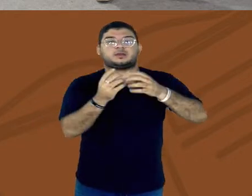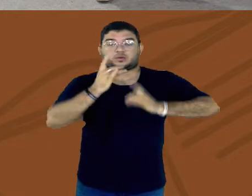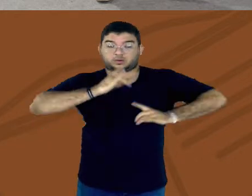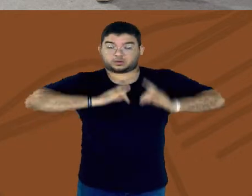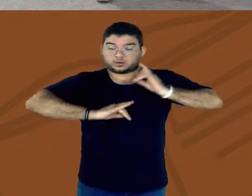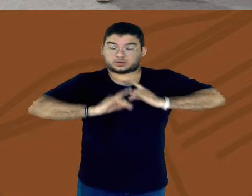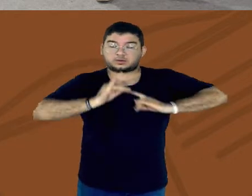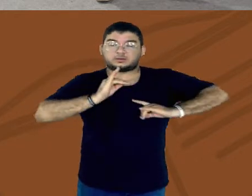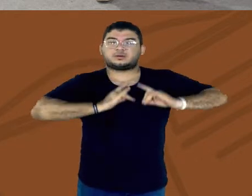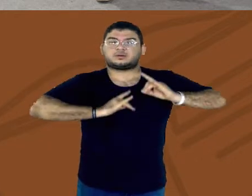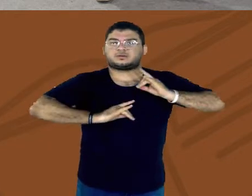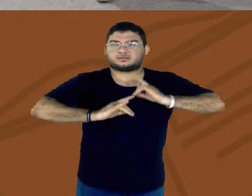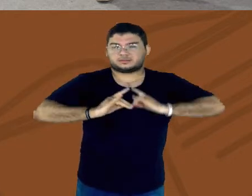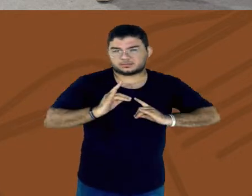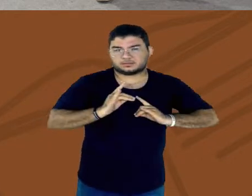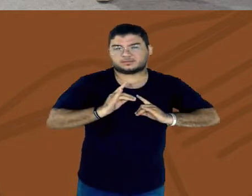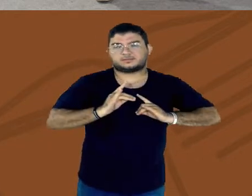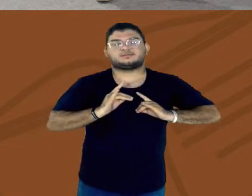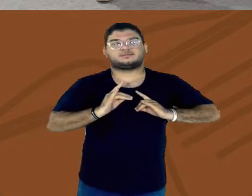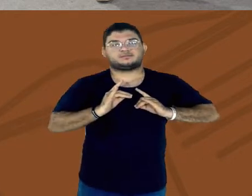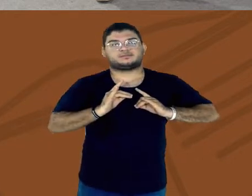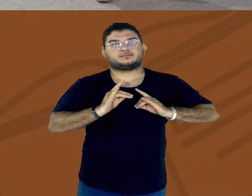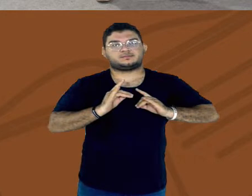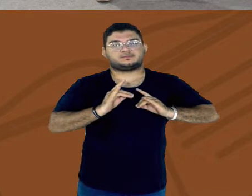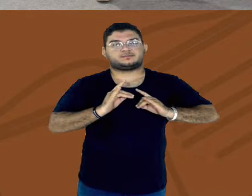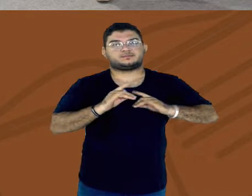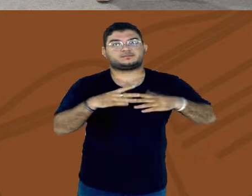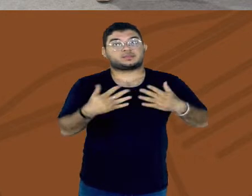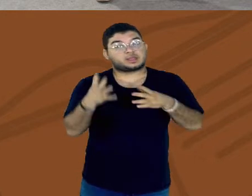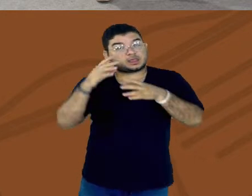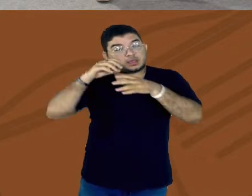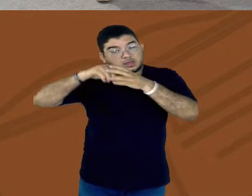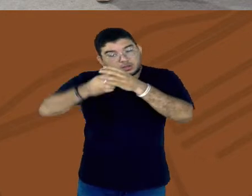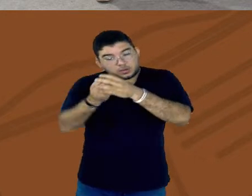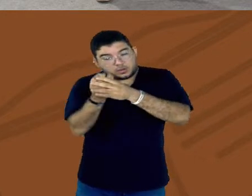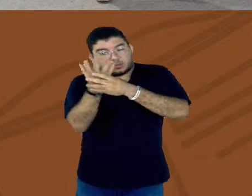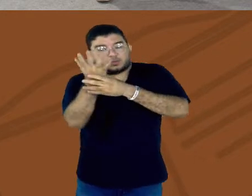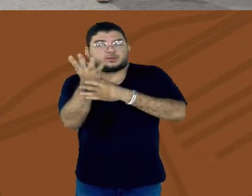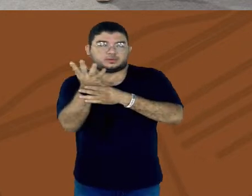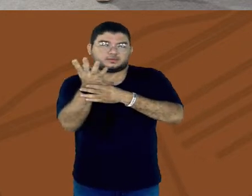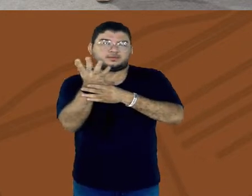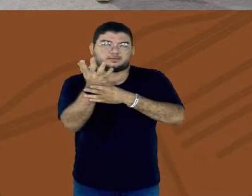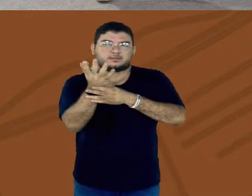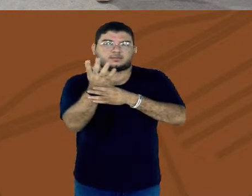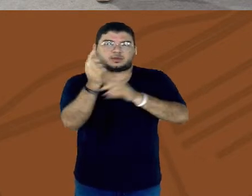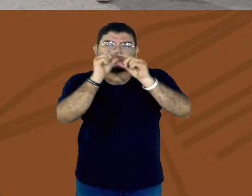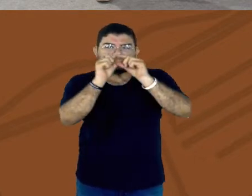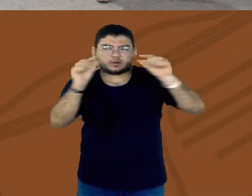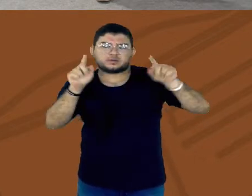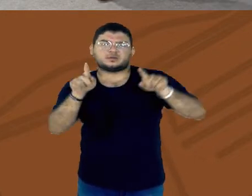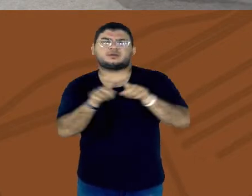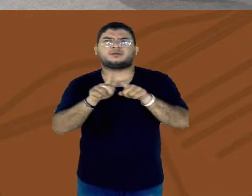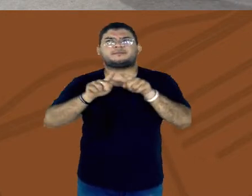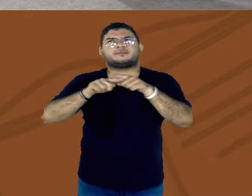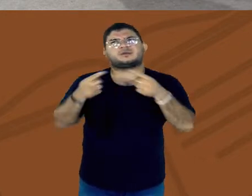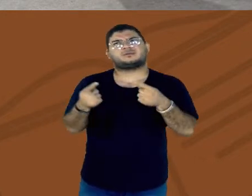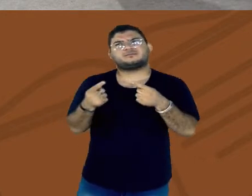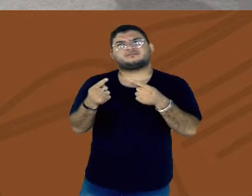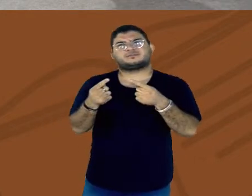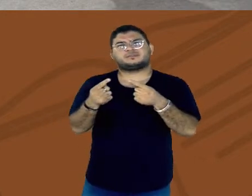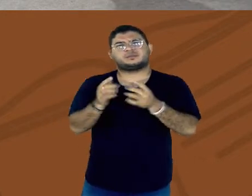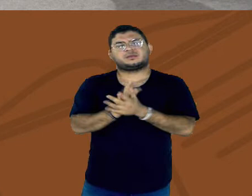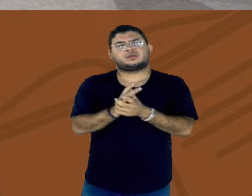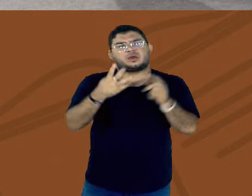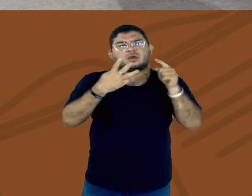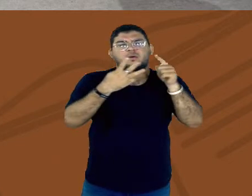secreções, liberam determinadas substâncias de dentro para fora do corpo por meio de alguns canais. Professor, cita para mim,